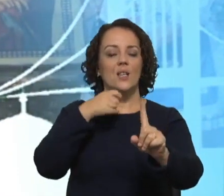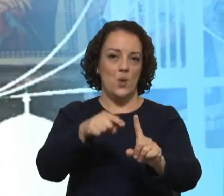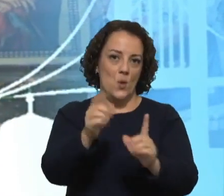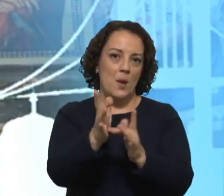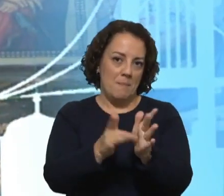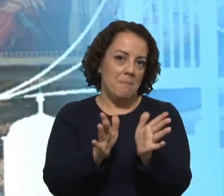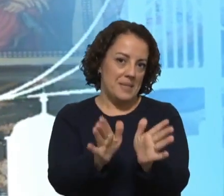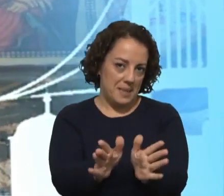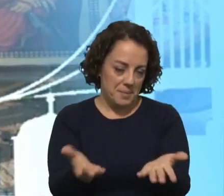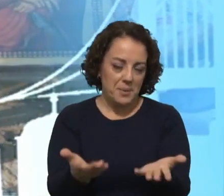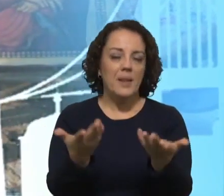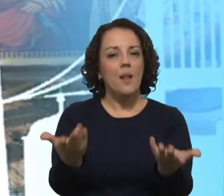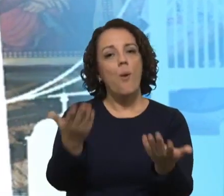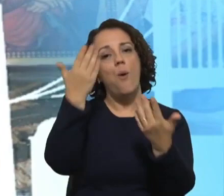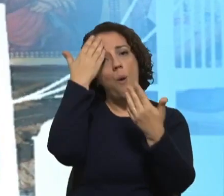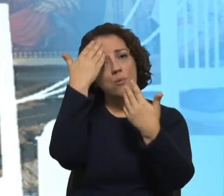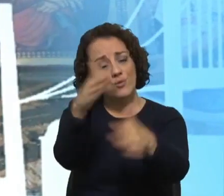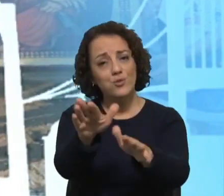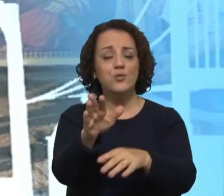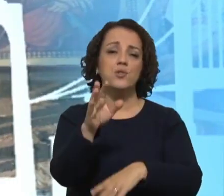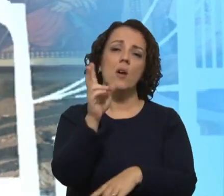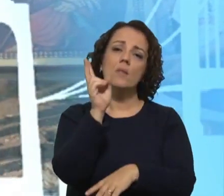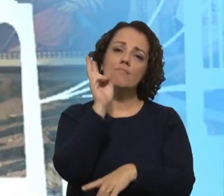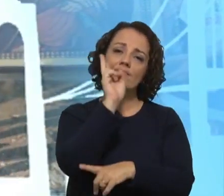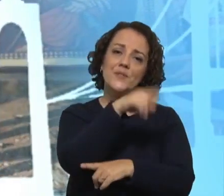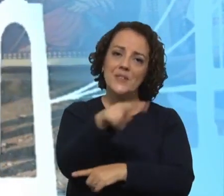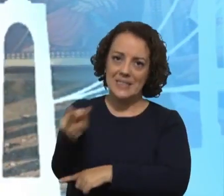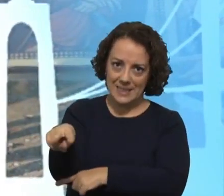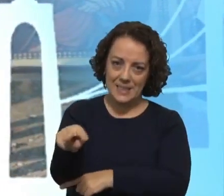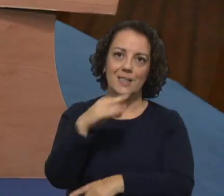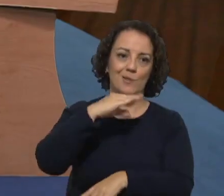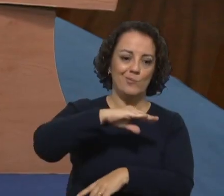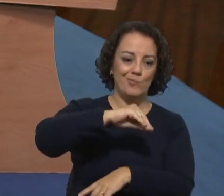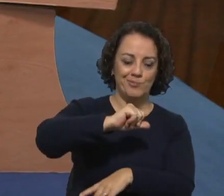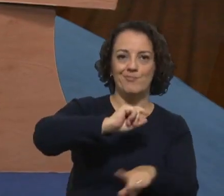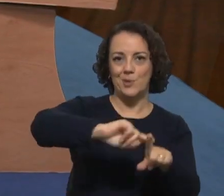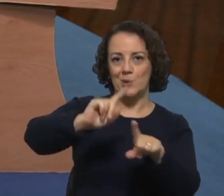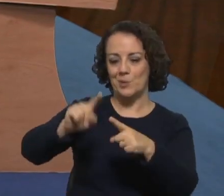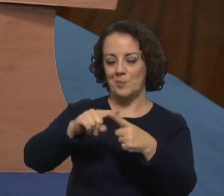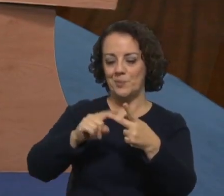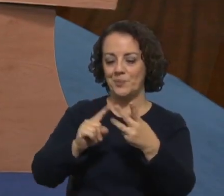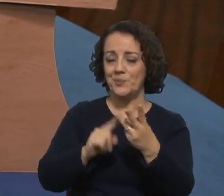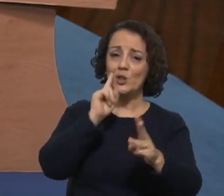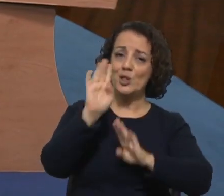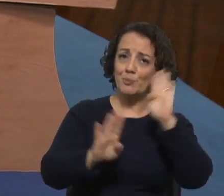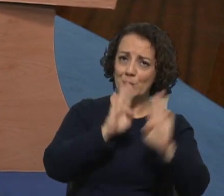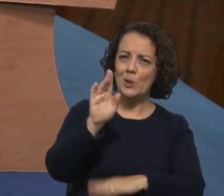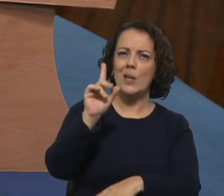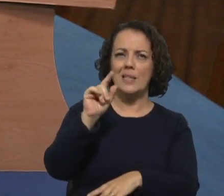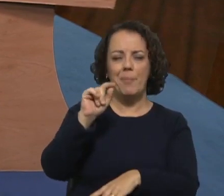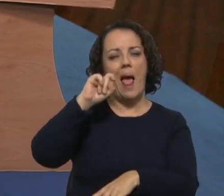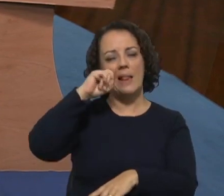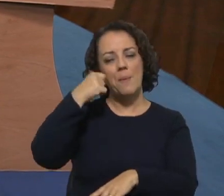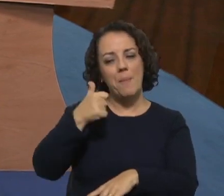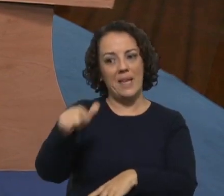Fica então este convite a visitar estes lugares de exposição, mas também estarmos muito atentos a este